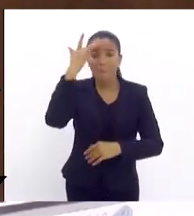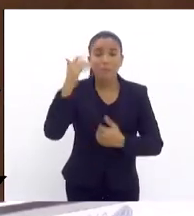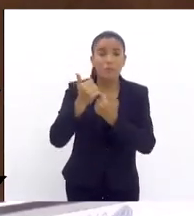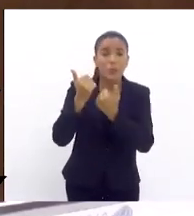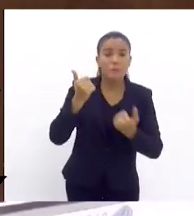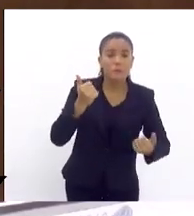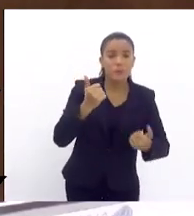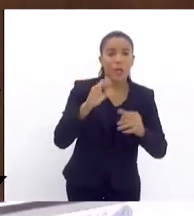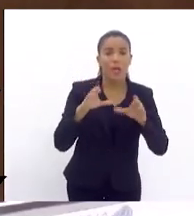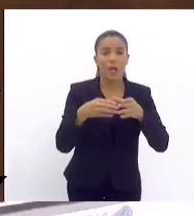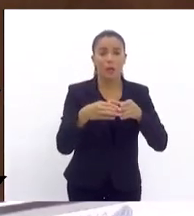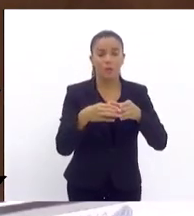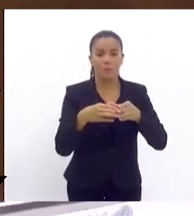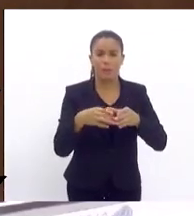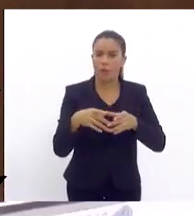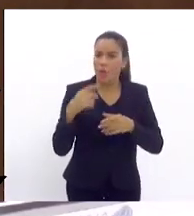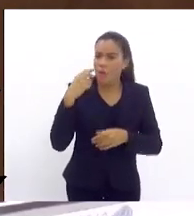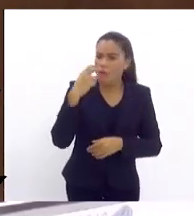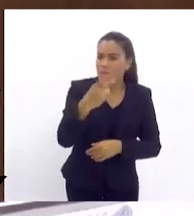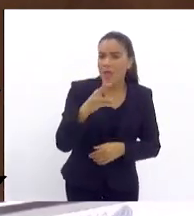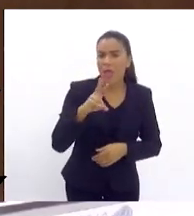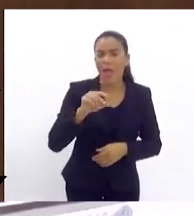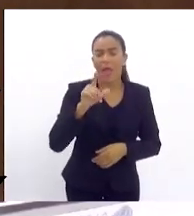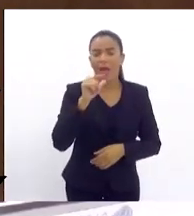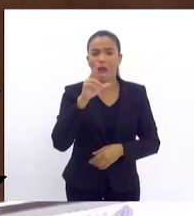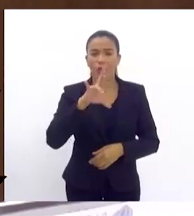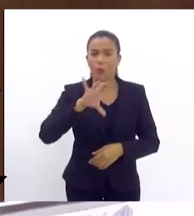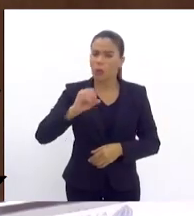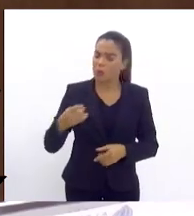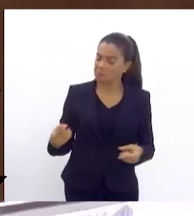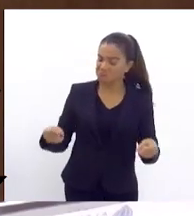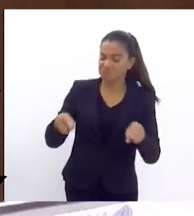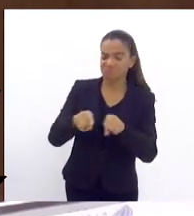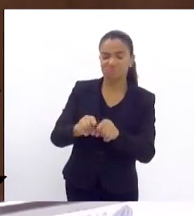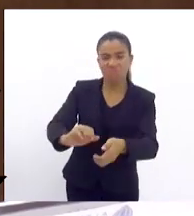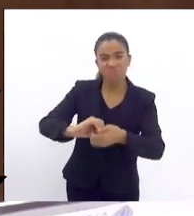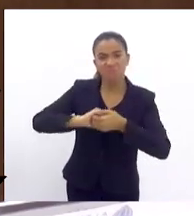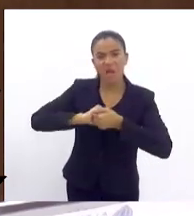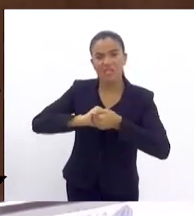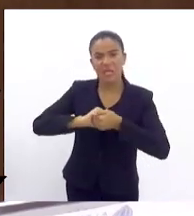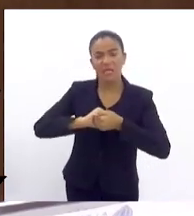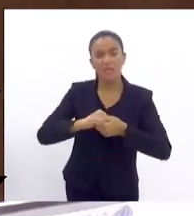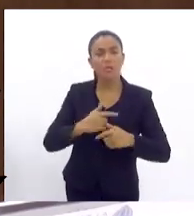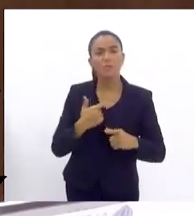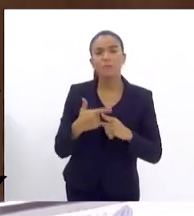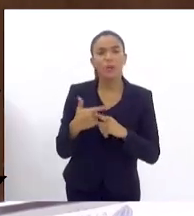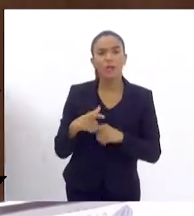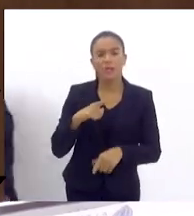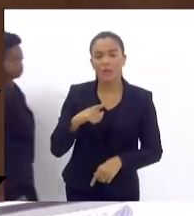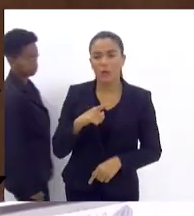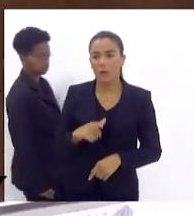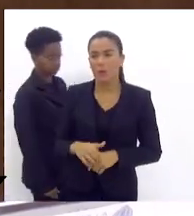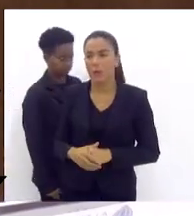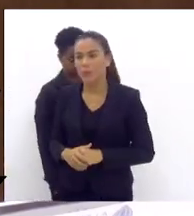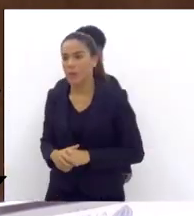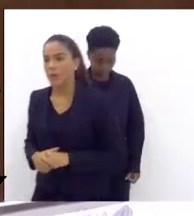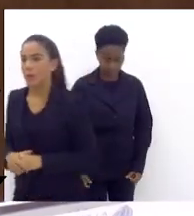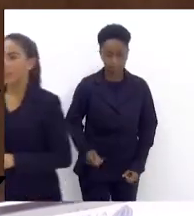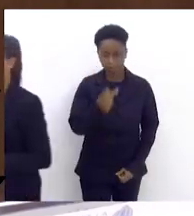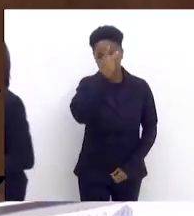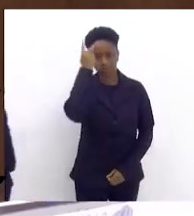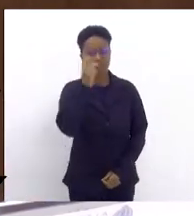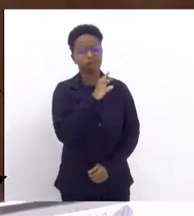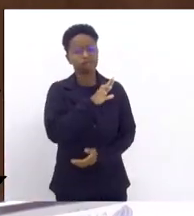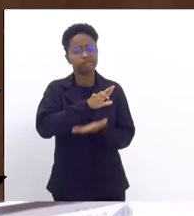assistidos. E eu vi na Água do Rio uma grande parceira. Por quê? Eu tenho M pessoas desempregadas,